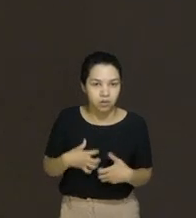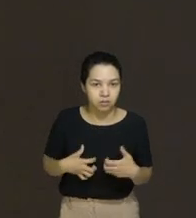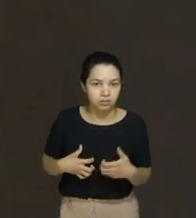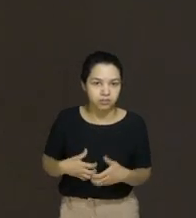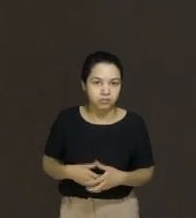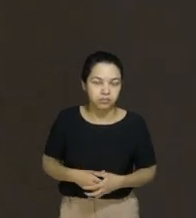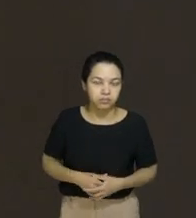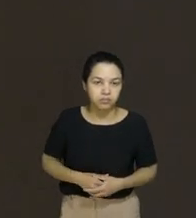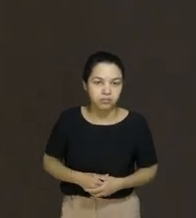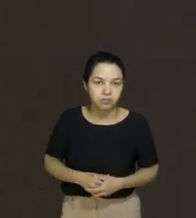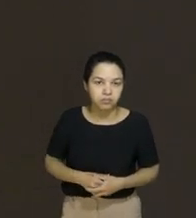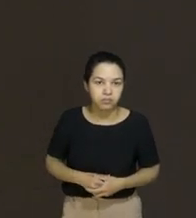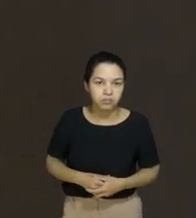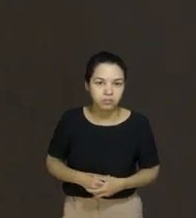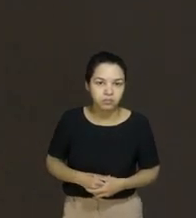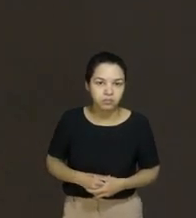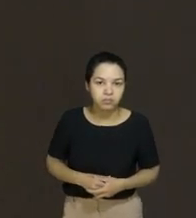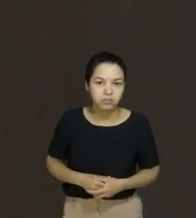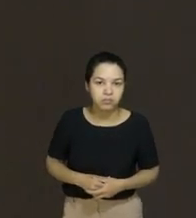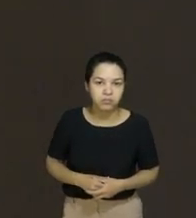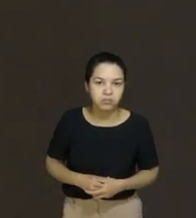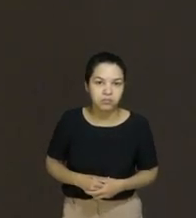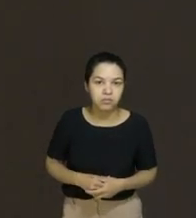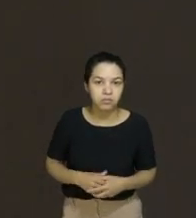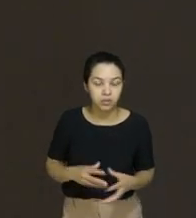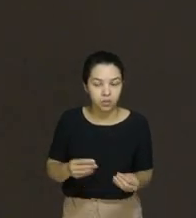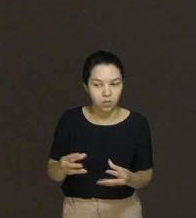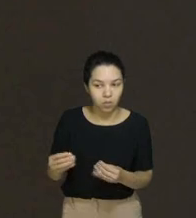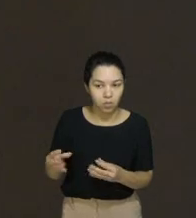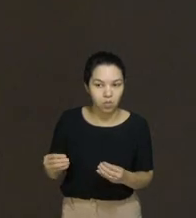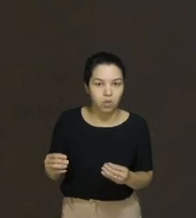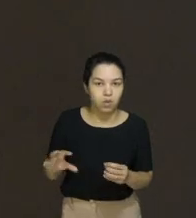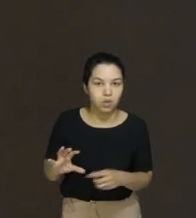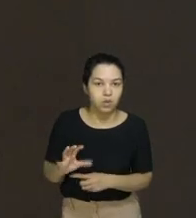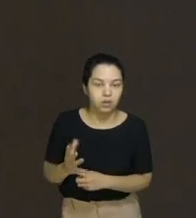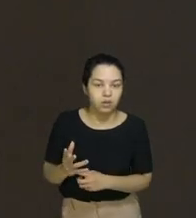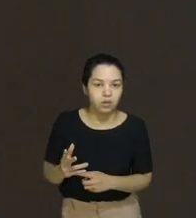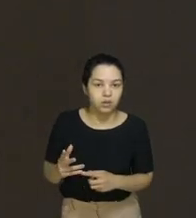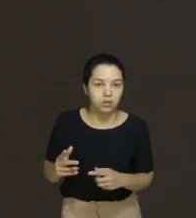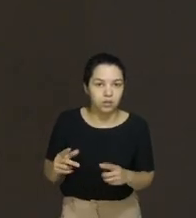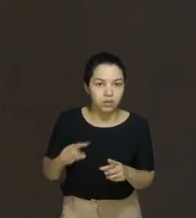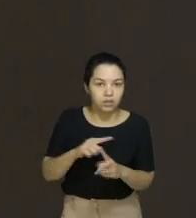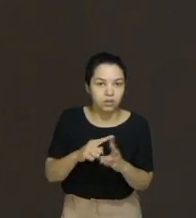aula. Mas a maioria dos casos são combinados, a grande maioria.